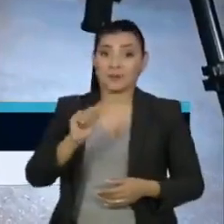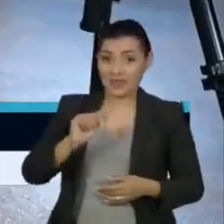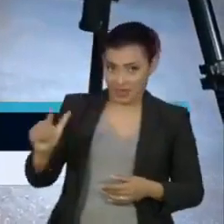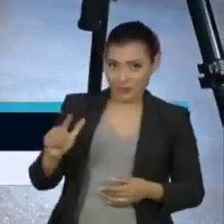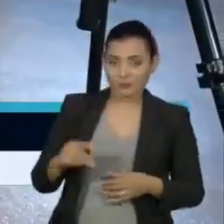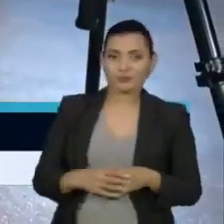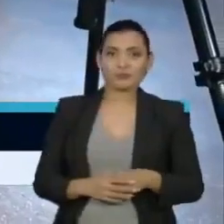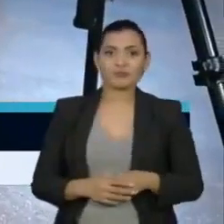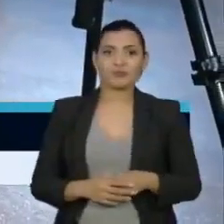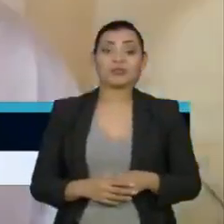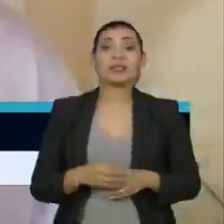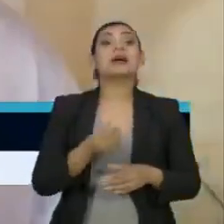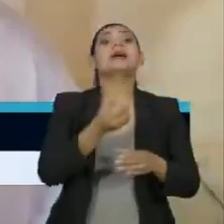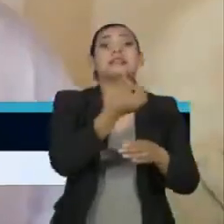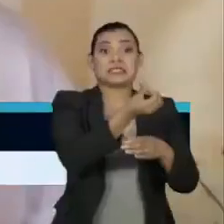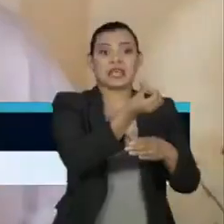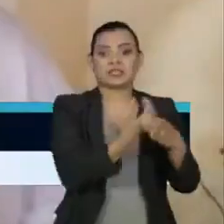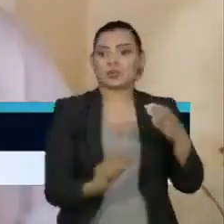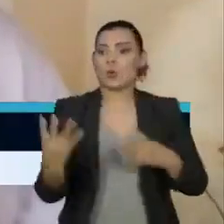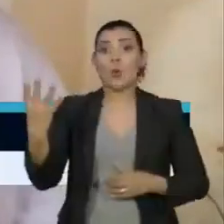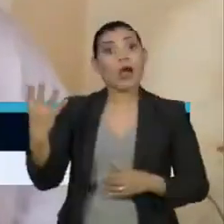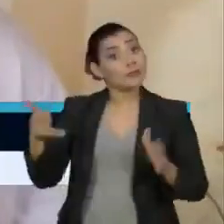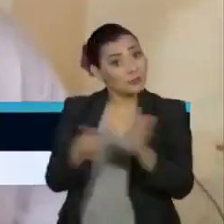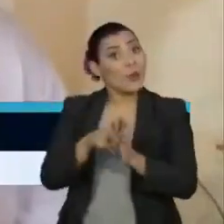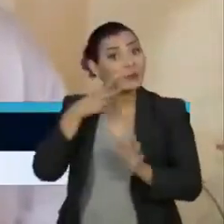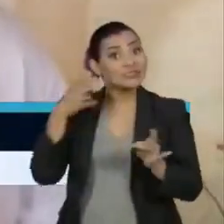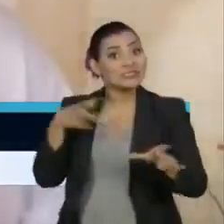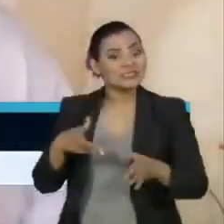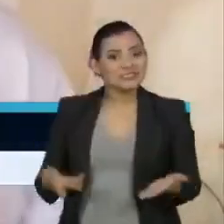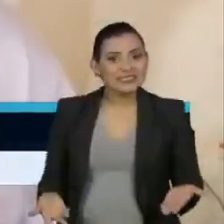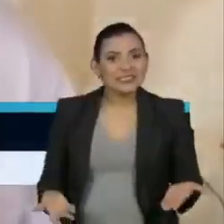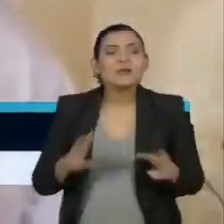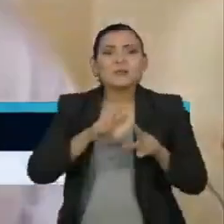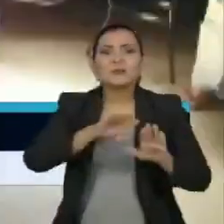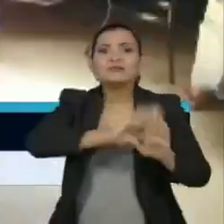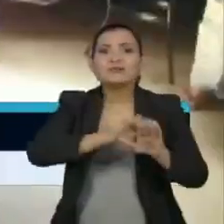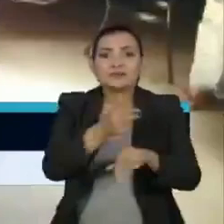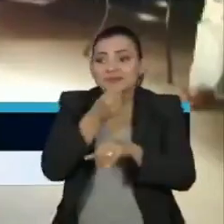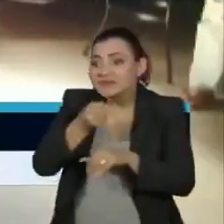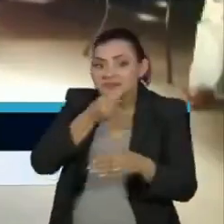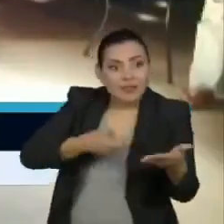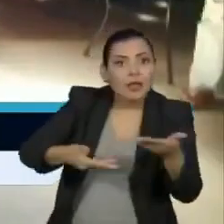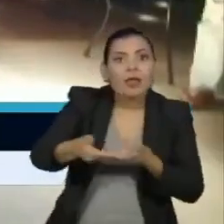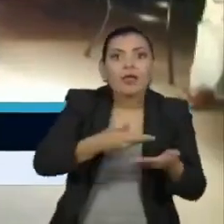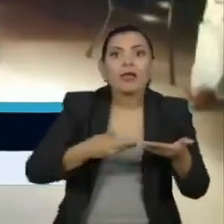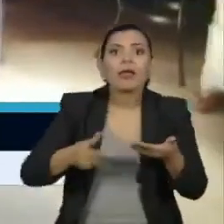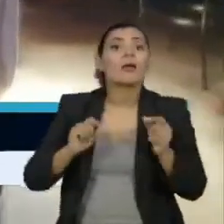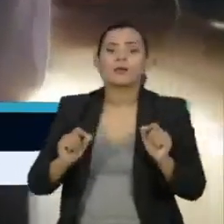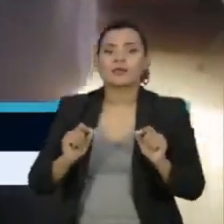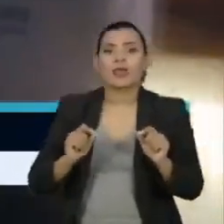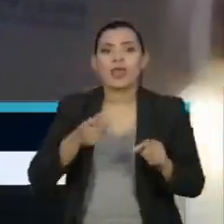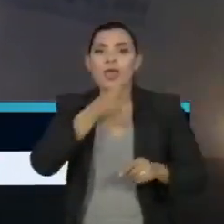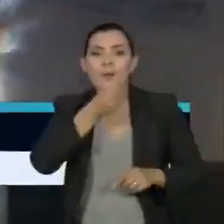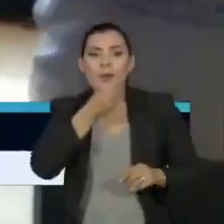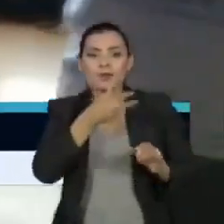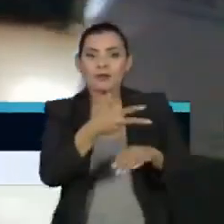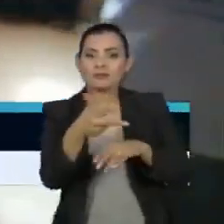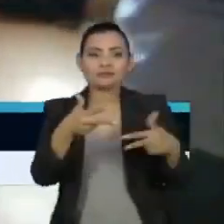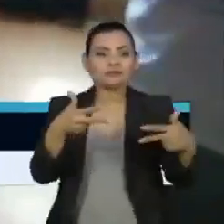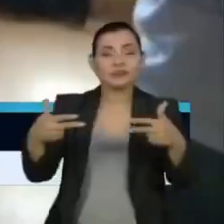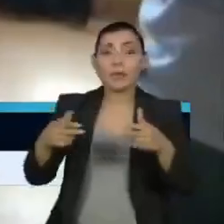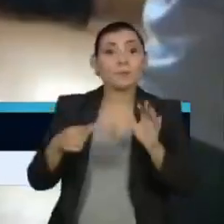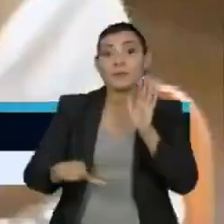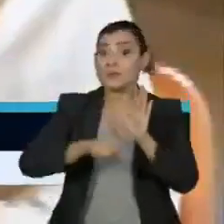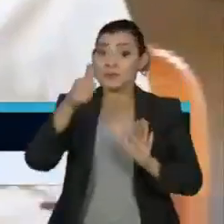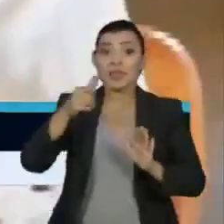Cachoeira. Dos 6, 4 são indígenas. Nos bastidores da notícia, eles são um furo de reportagem. A